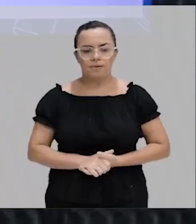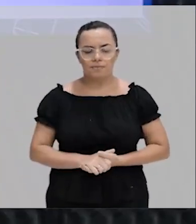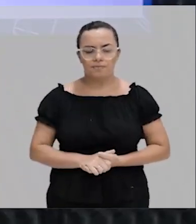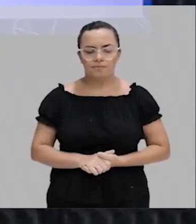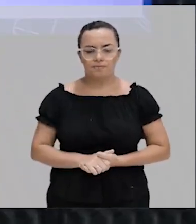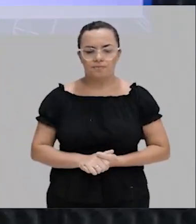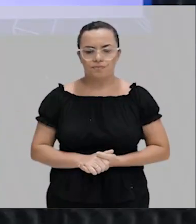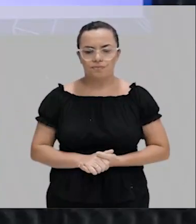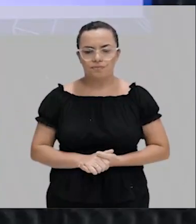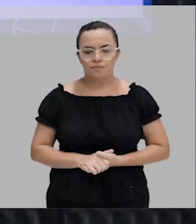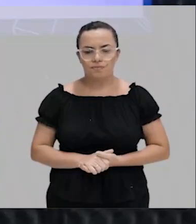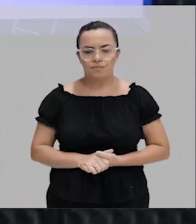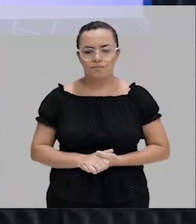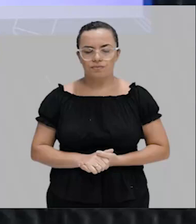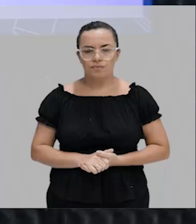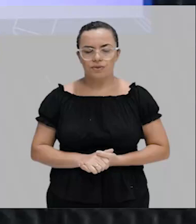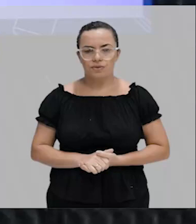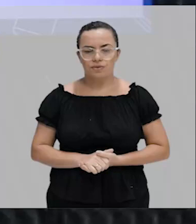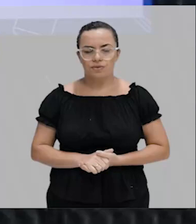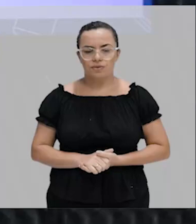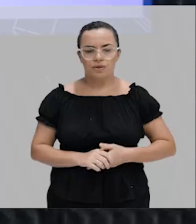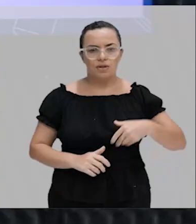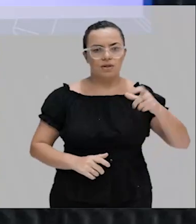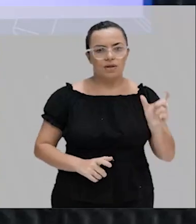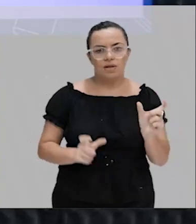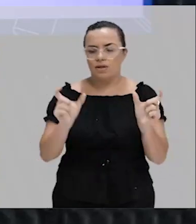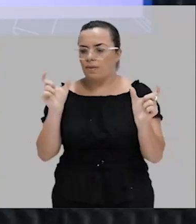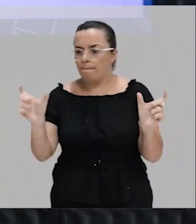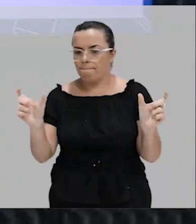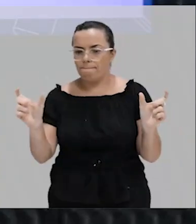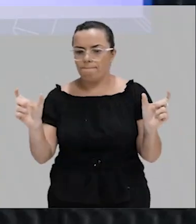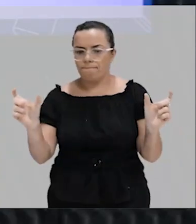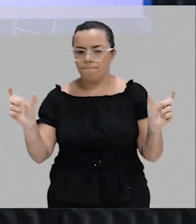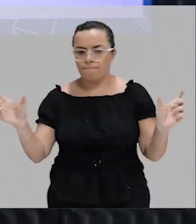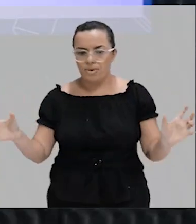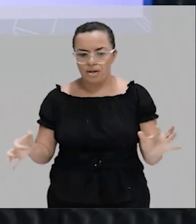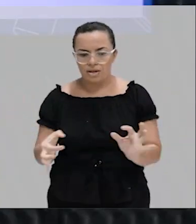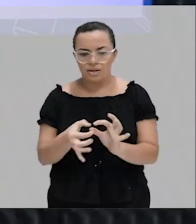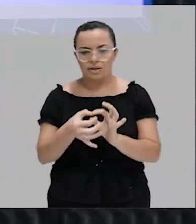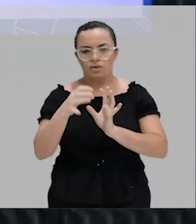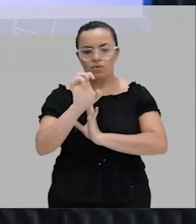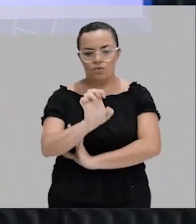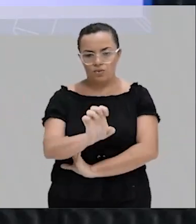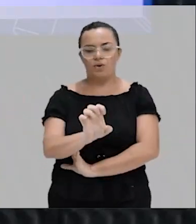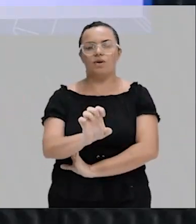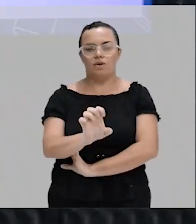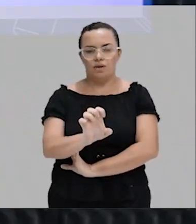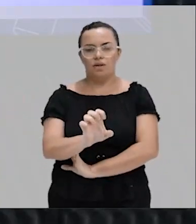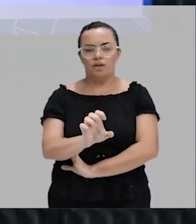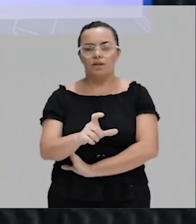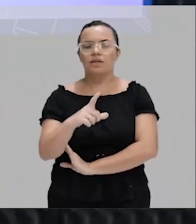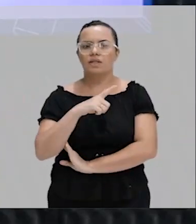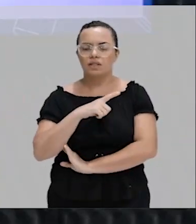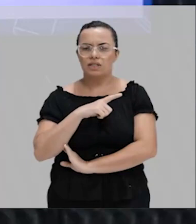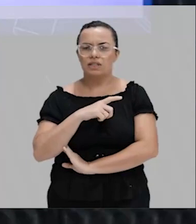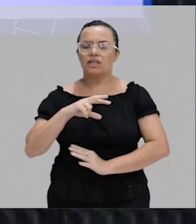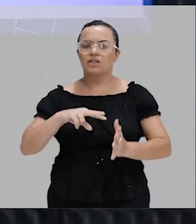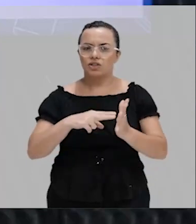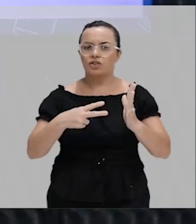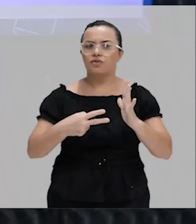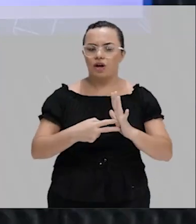e também é flor, né? Então, elas são palavras que possuem autonomia. O cirurgião